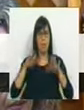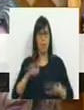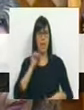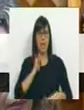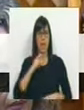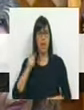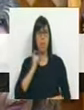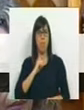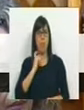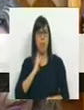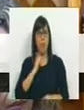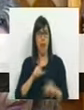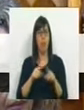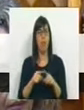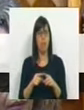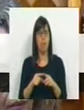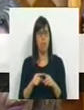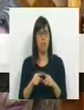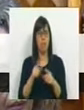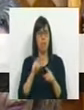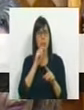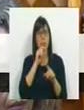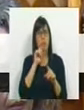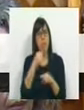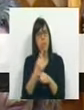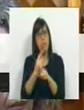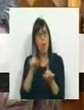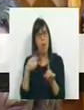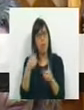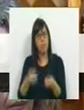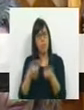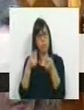Leiria e Pombal, nomeadamente, que estudasse a possibilidade também de